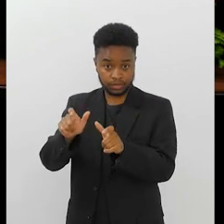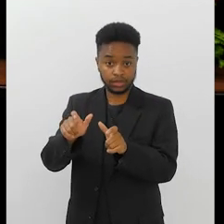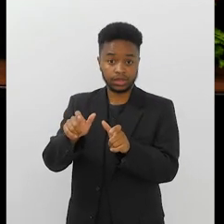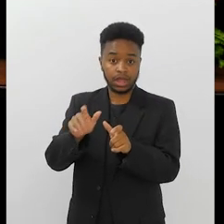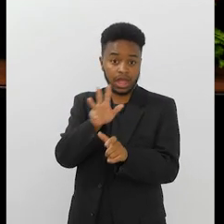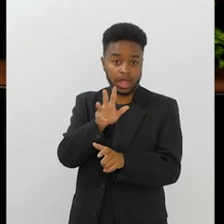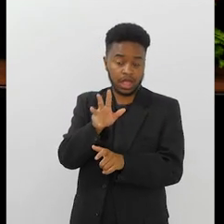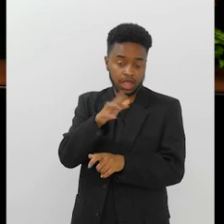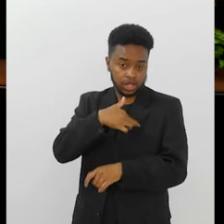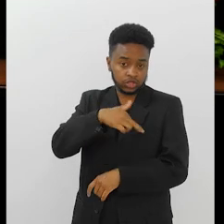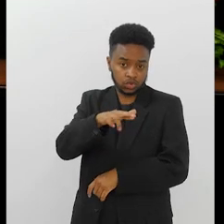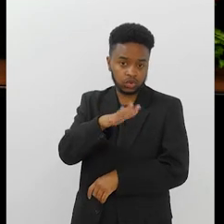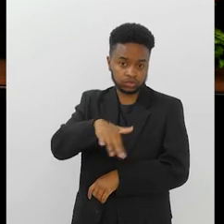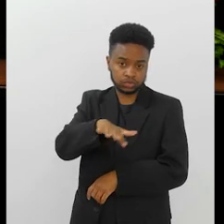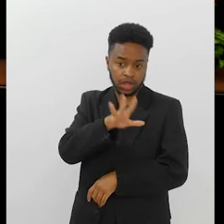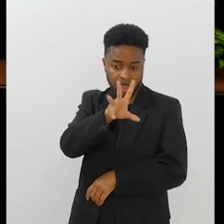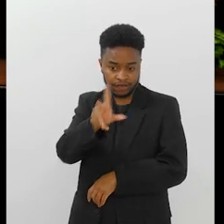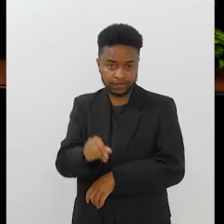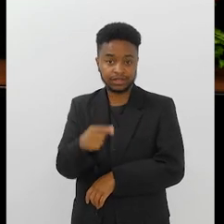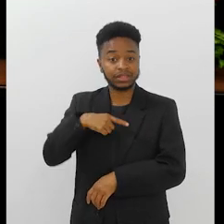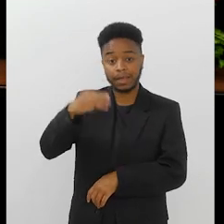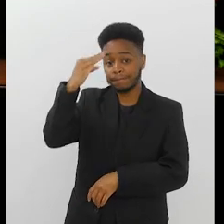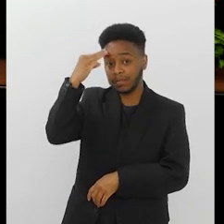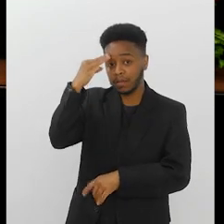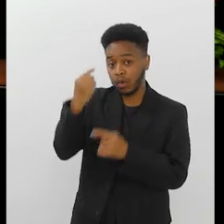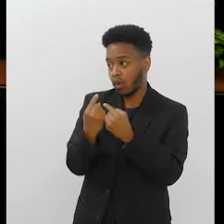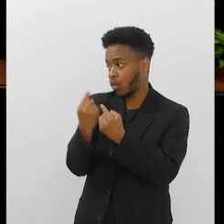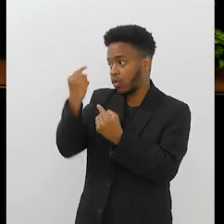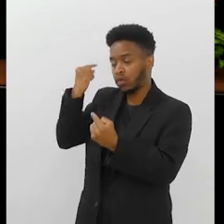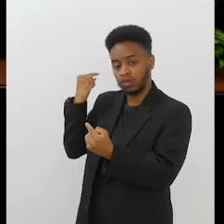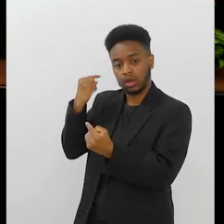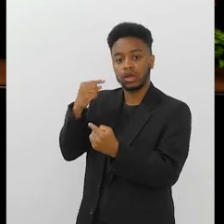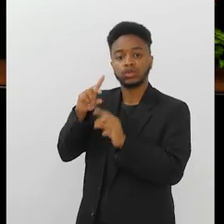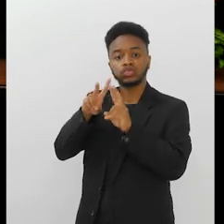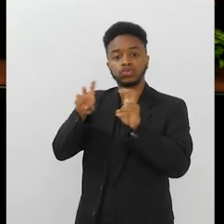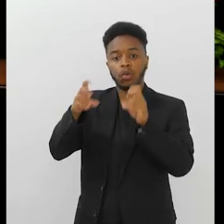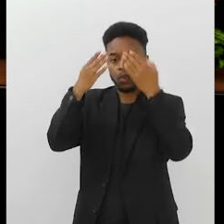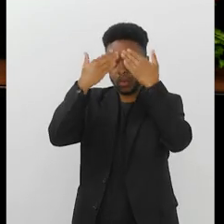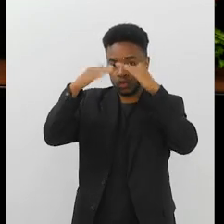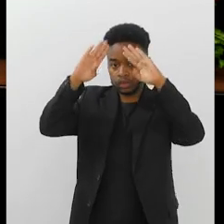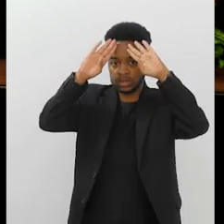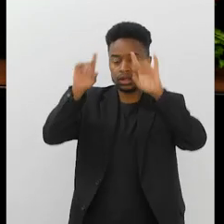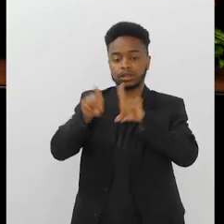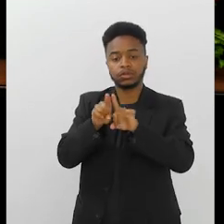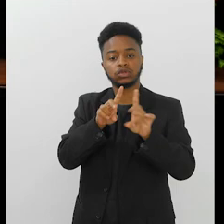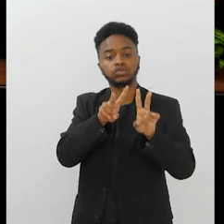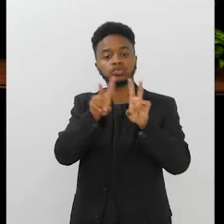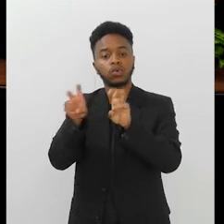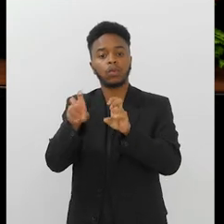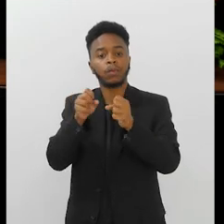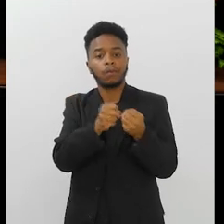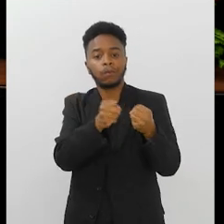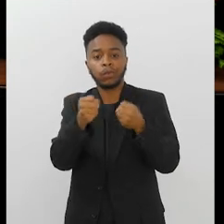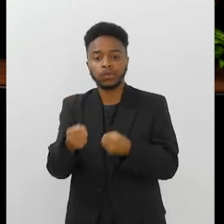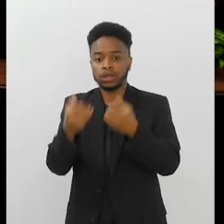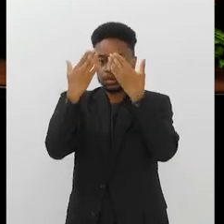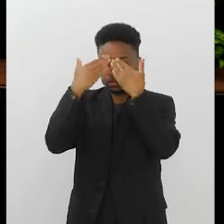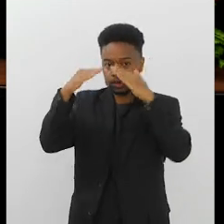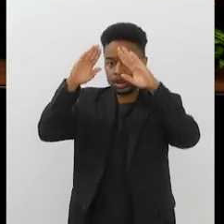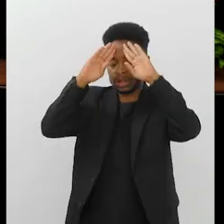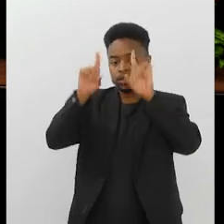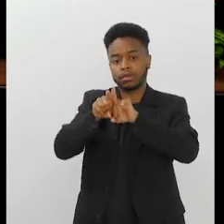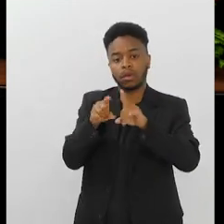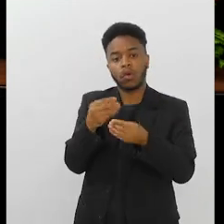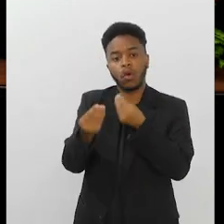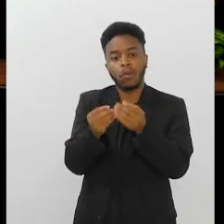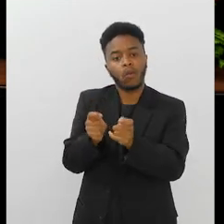cabeça da dos nossos afro nossos religiosos afrodescendentes a memória essa memória afetiva do Orixá do poder do orixá